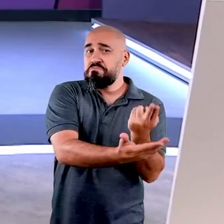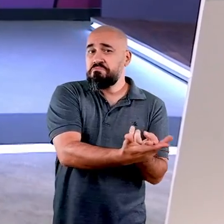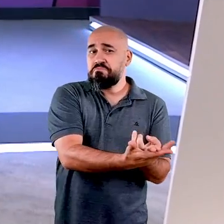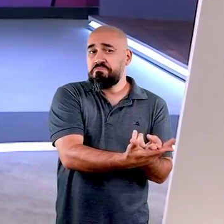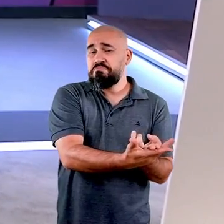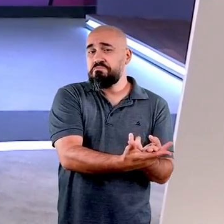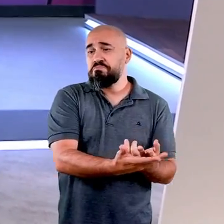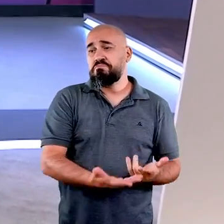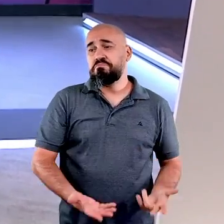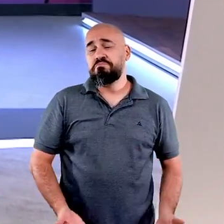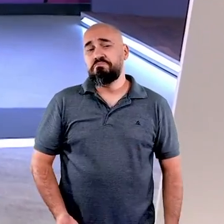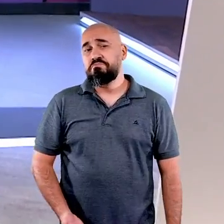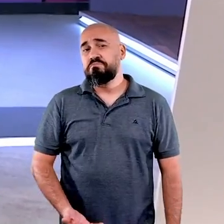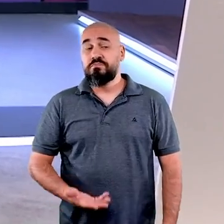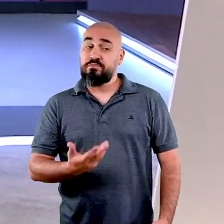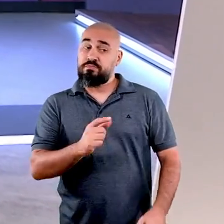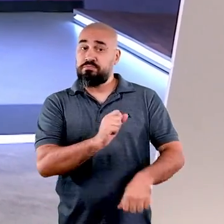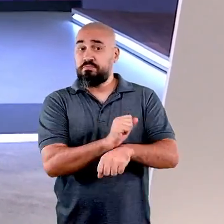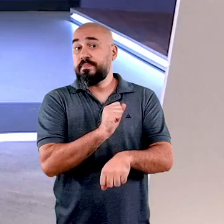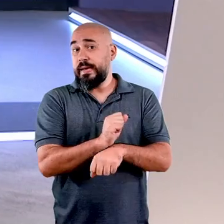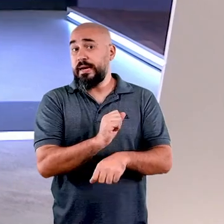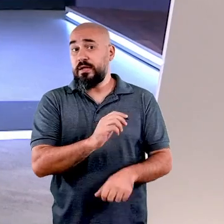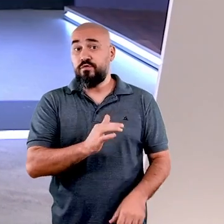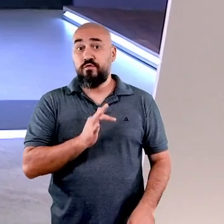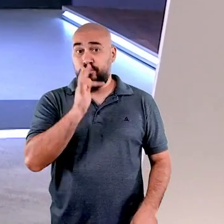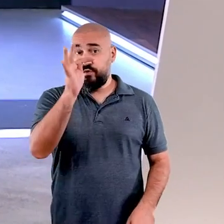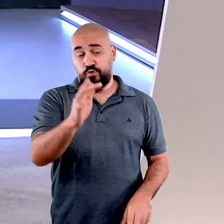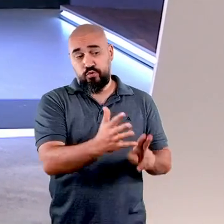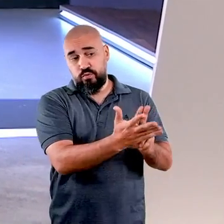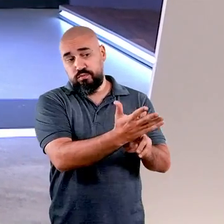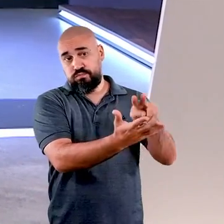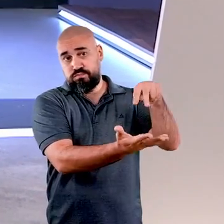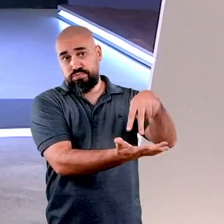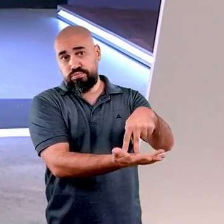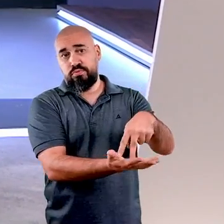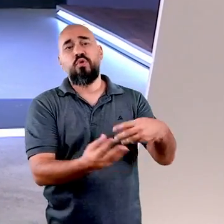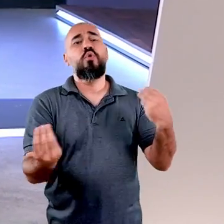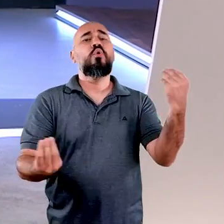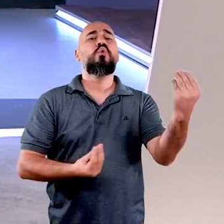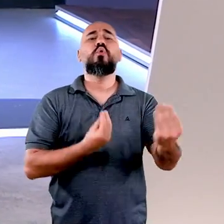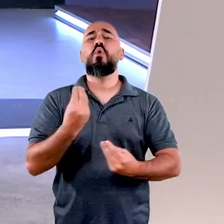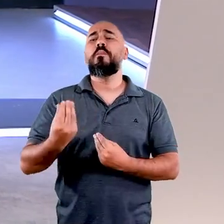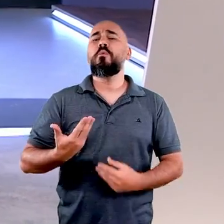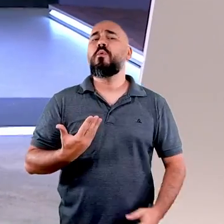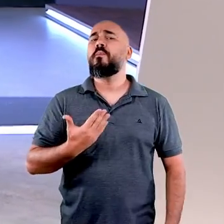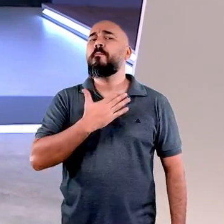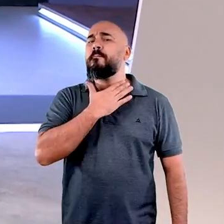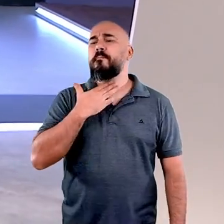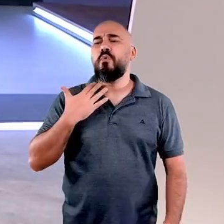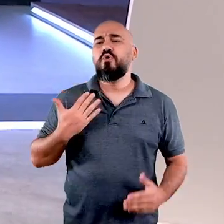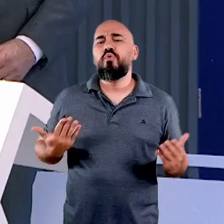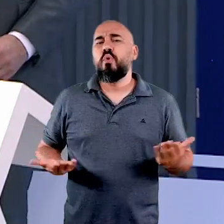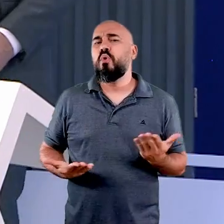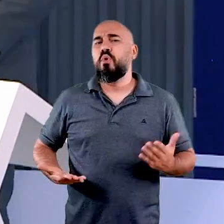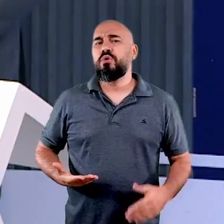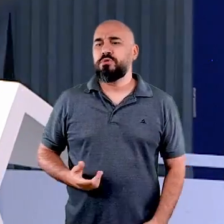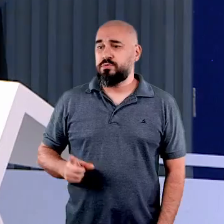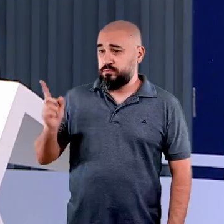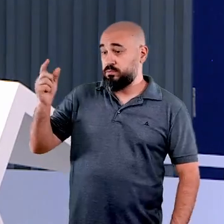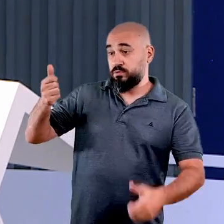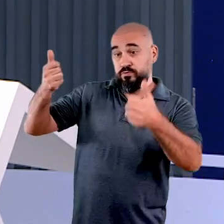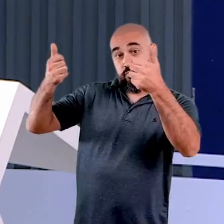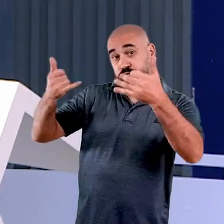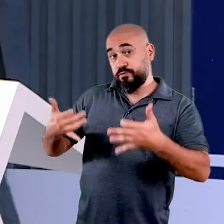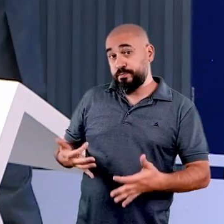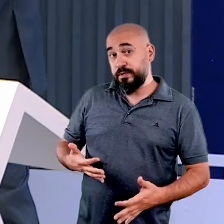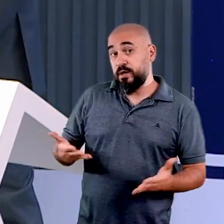que espera é a ressurreição, como é que estão os mortos agora? Veja o que a Bíblia